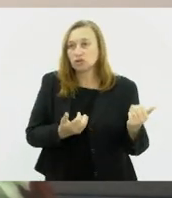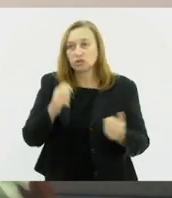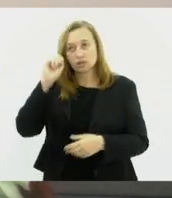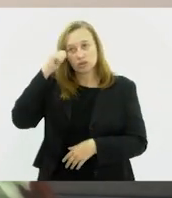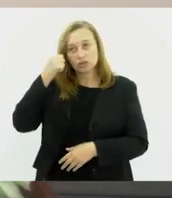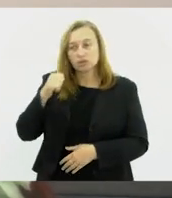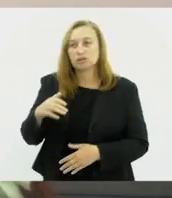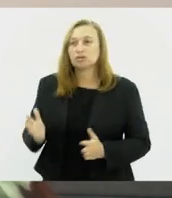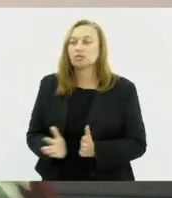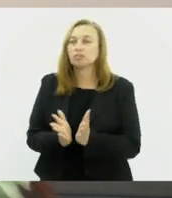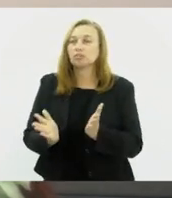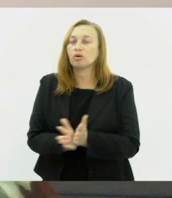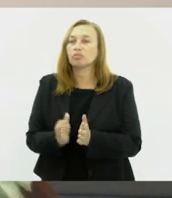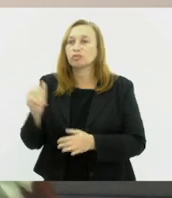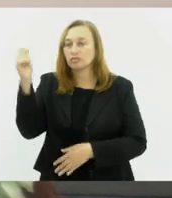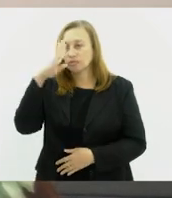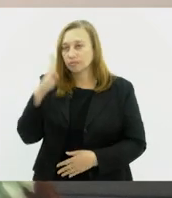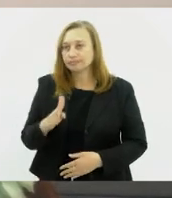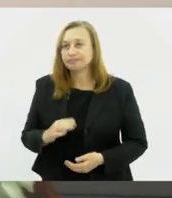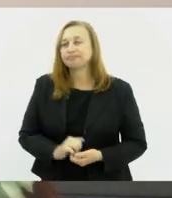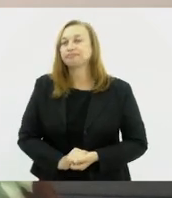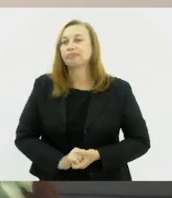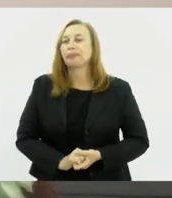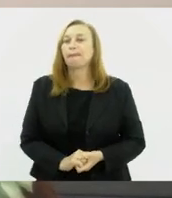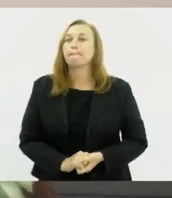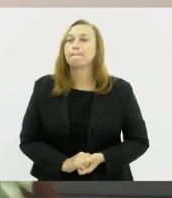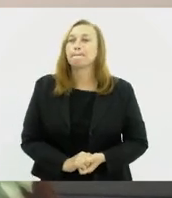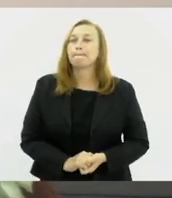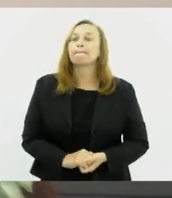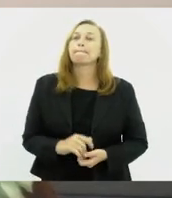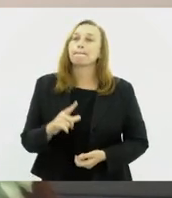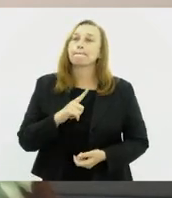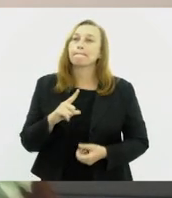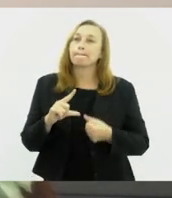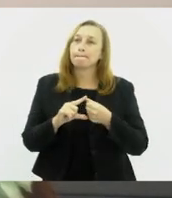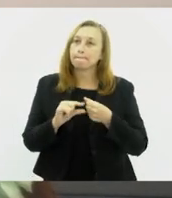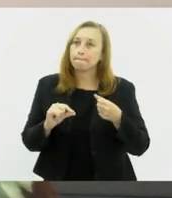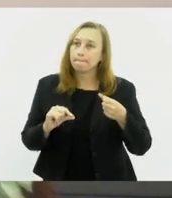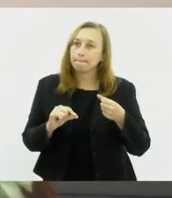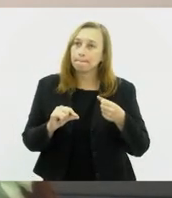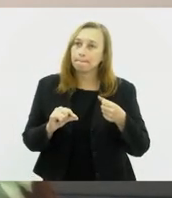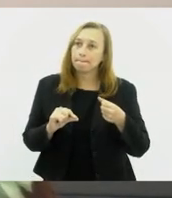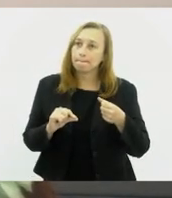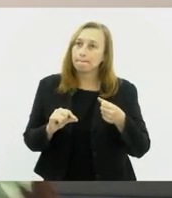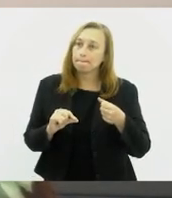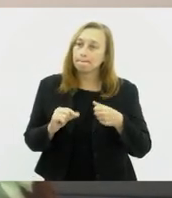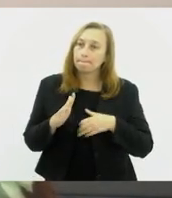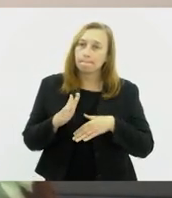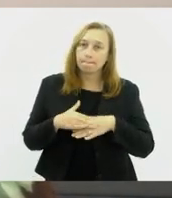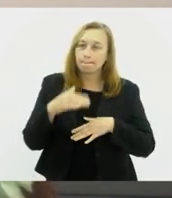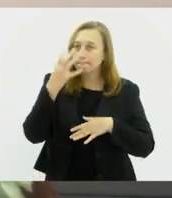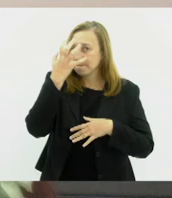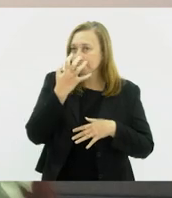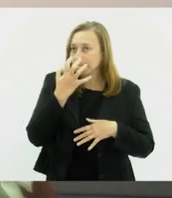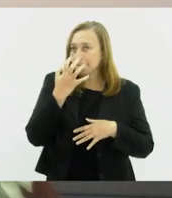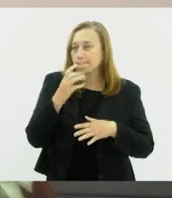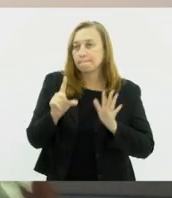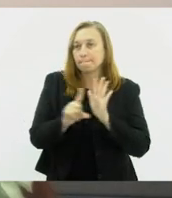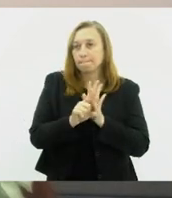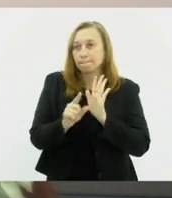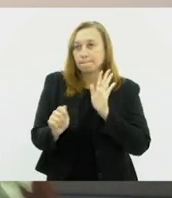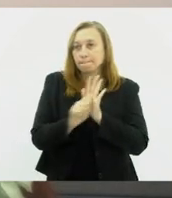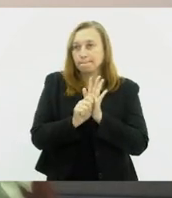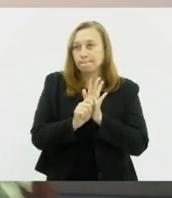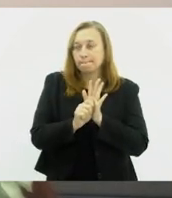e pobres no Brasil e tem o artigo mais grave da lei de drogas o